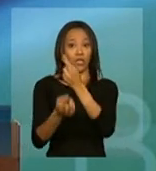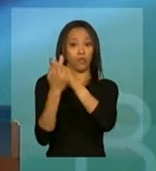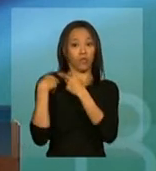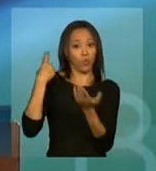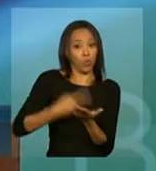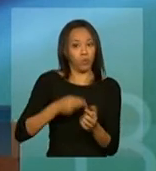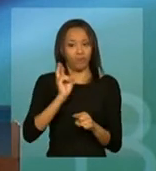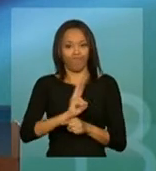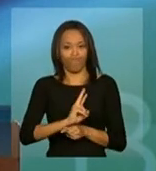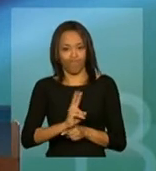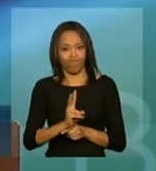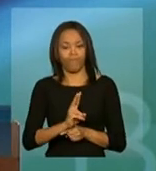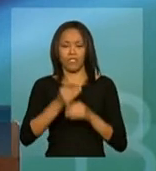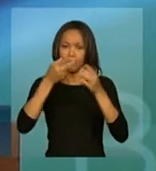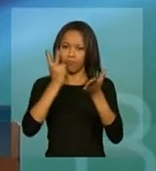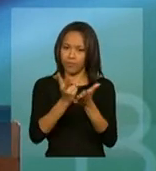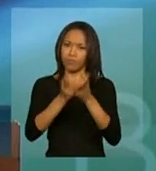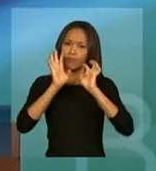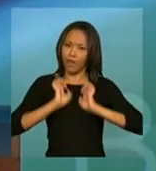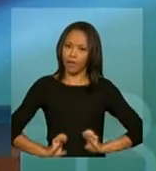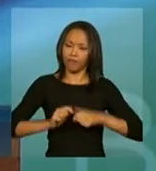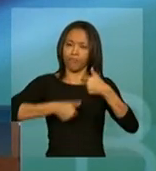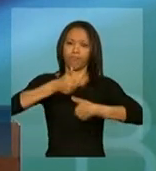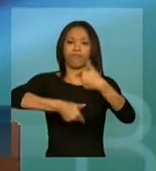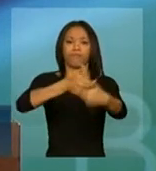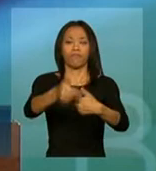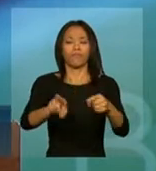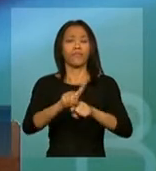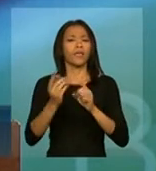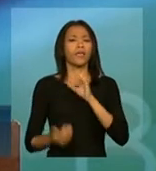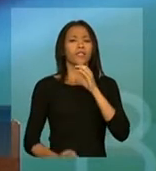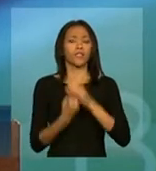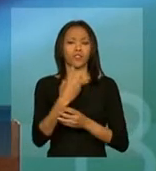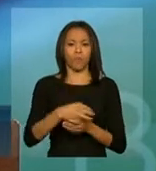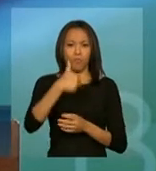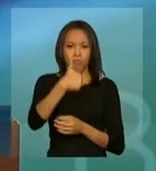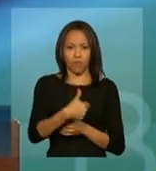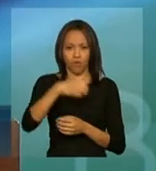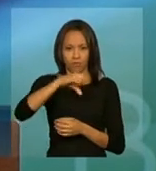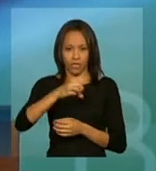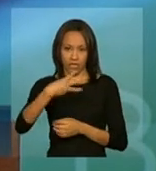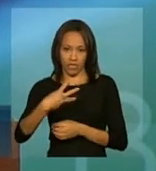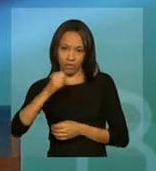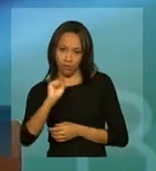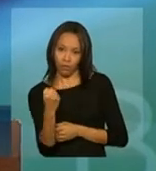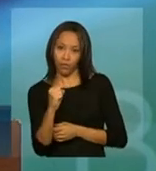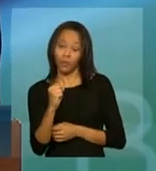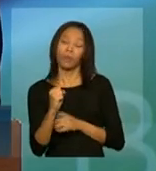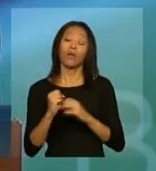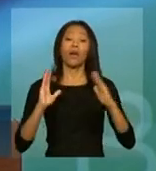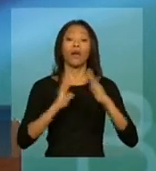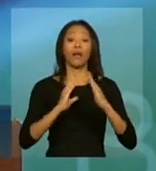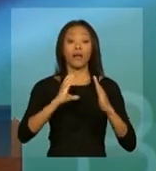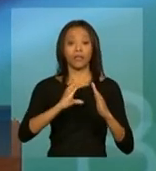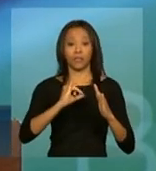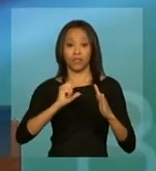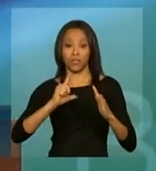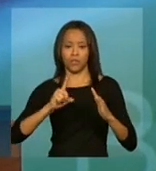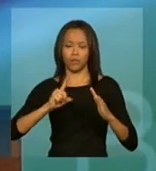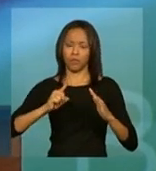e exiguidade. Desde a sua criação em 1938, a Casa Civil